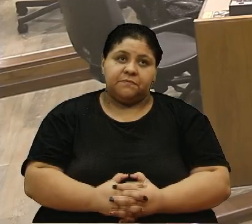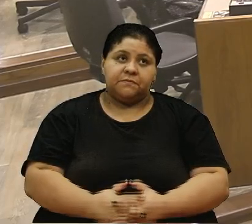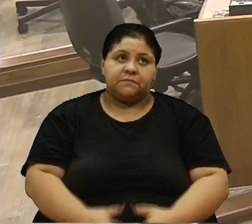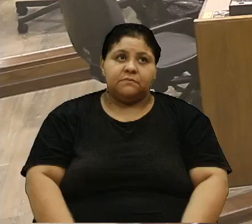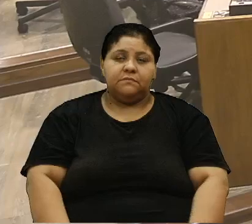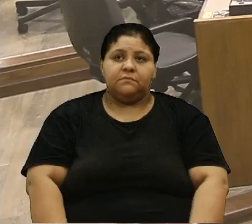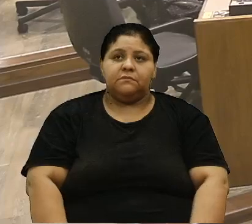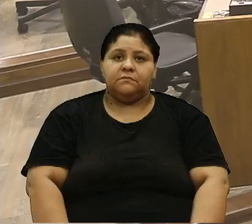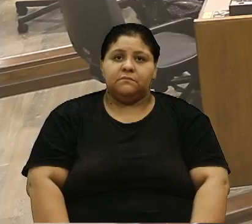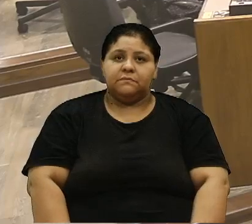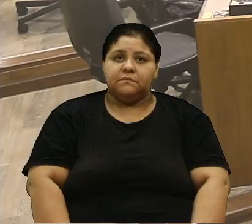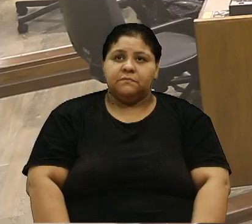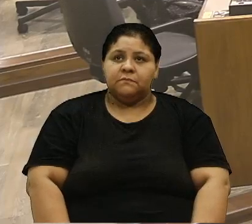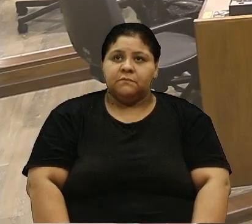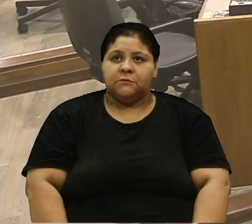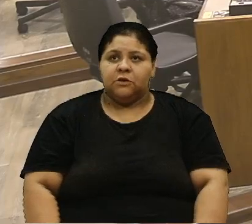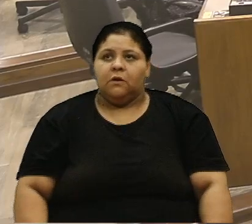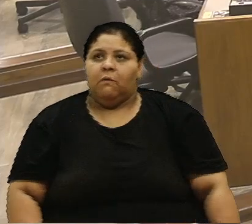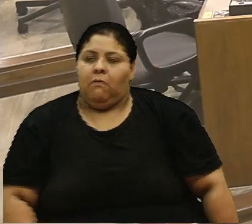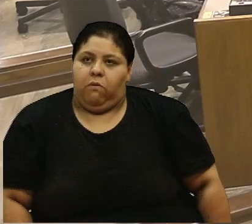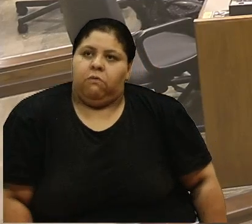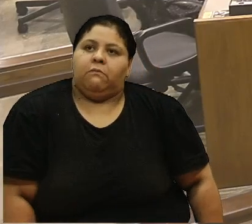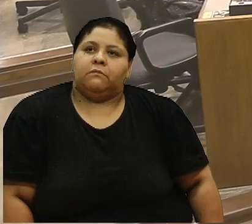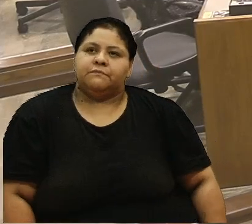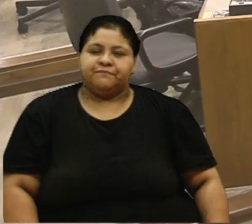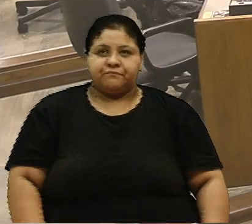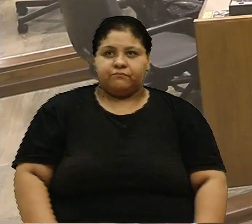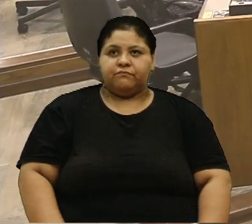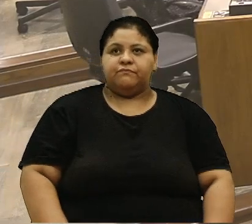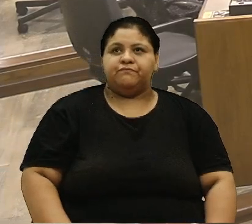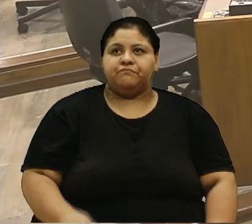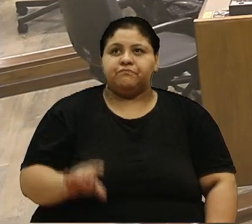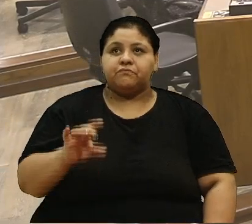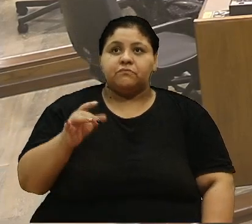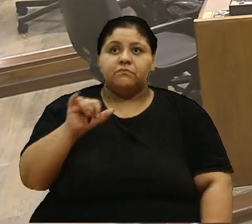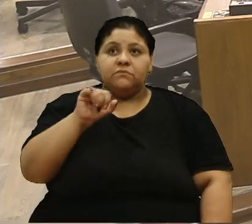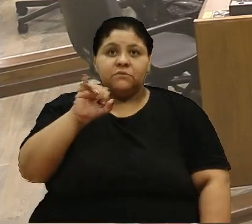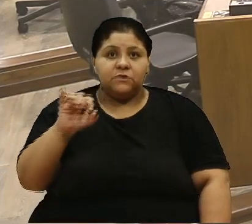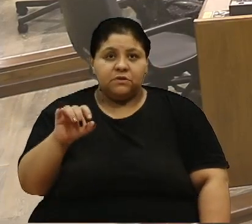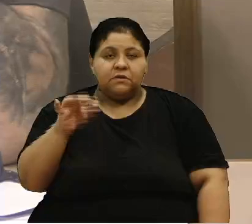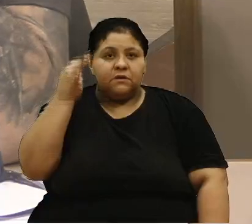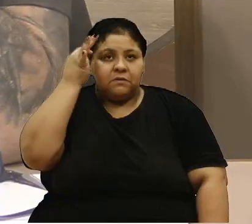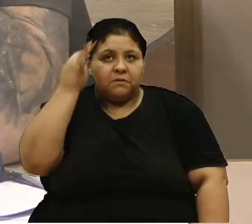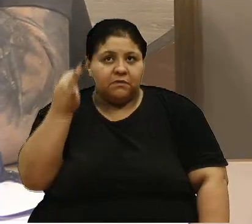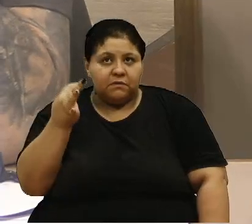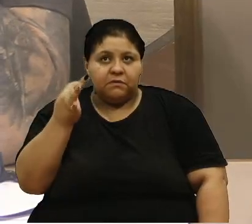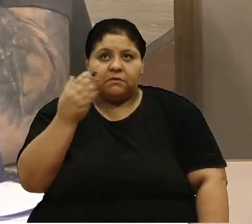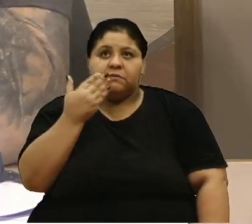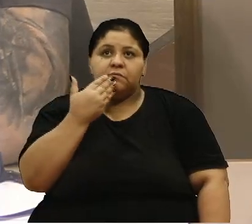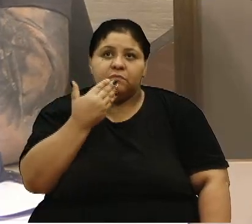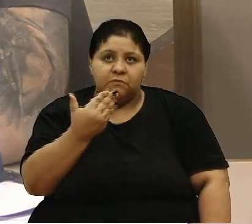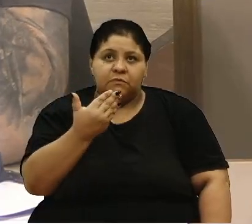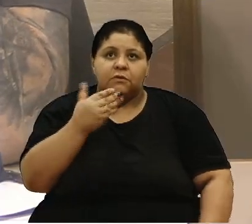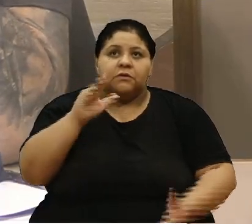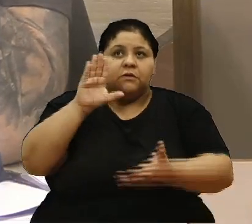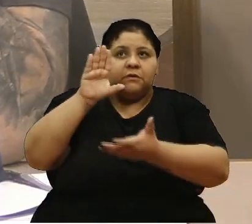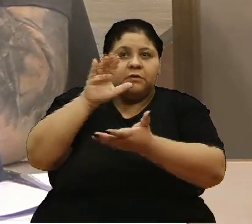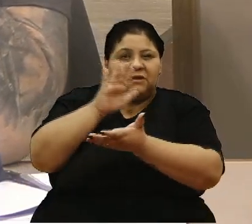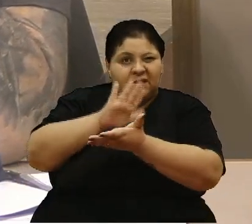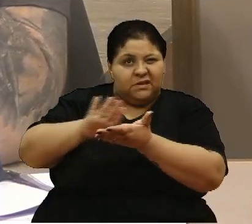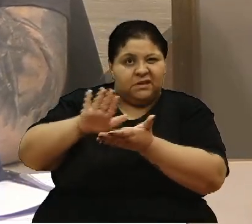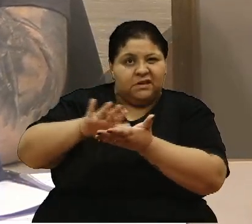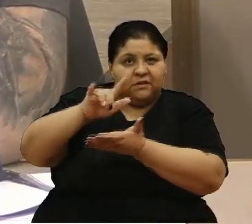Uma parte, vereador. Vai ficar assim, então. Não, de imediato, então, se foi isso que deu a entender, realmente peço que retire dos autos.